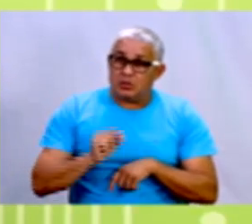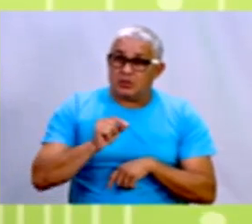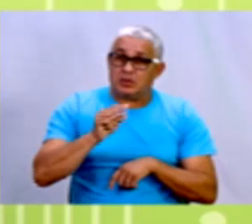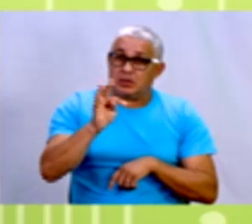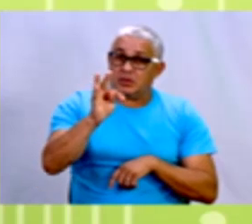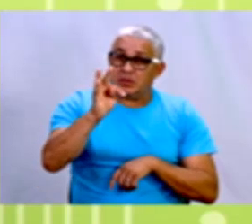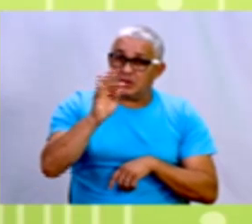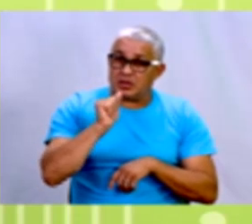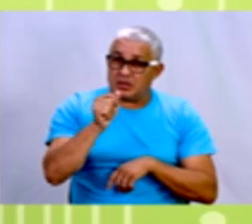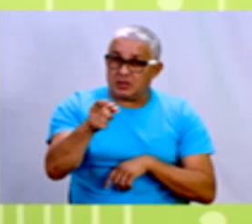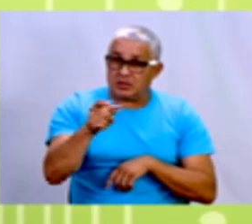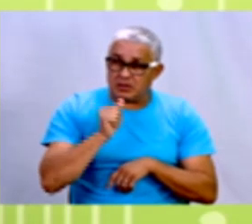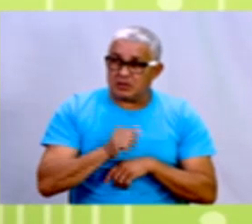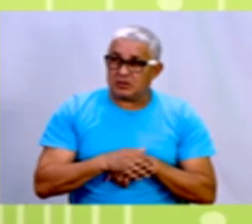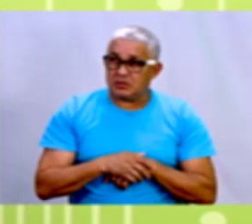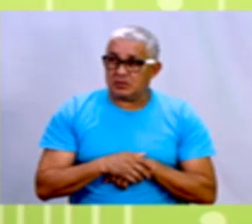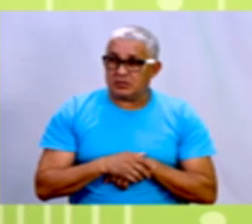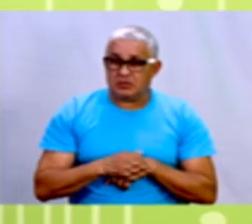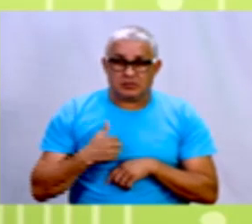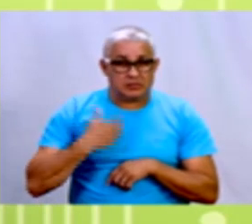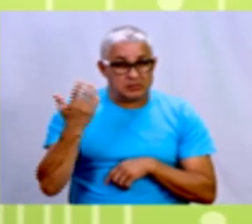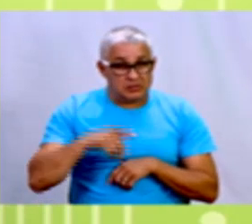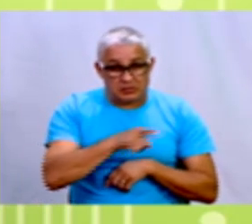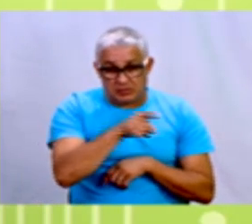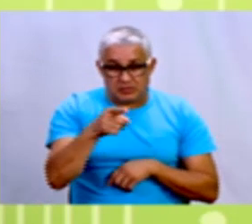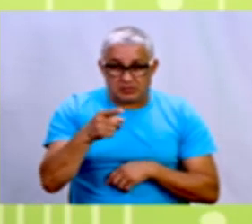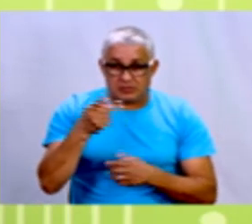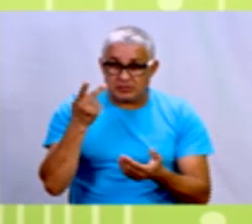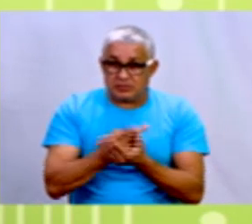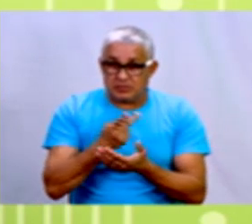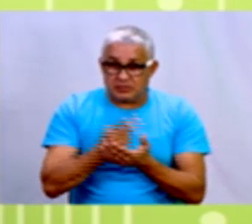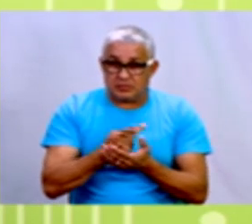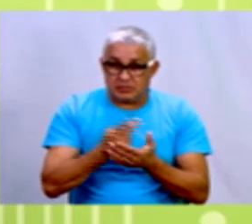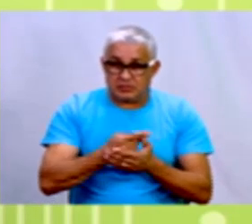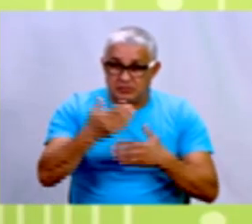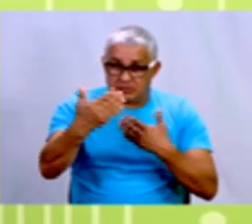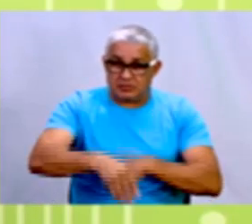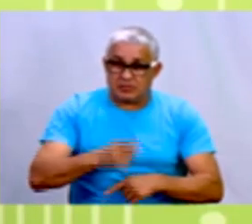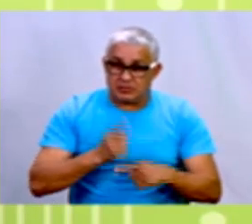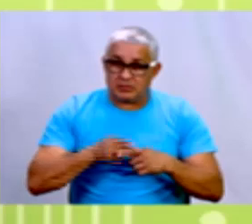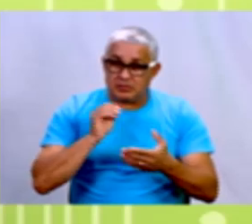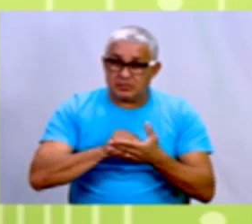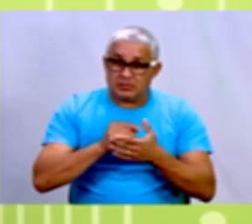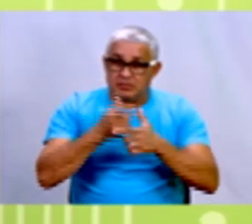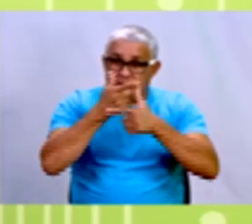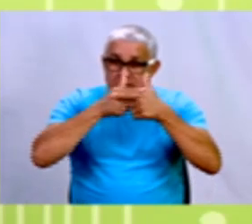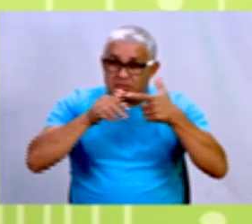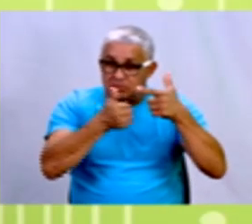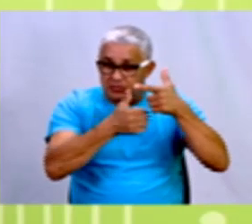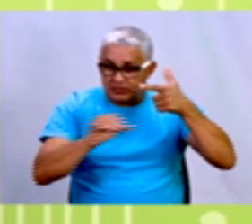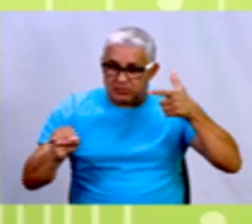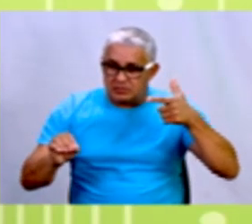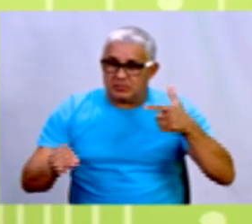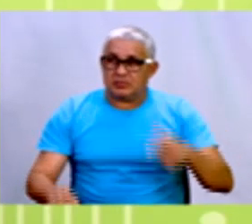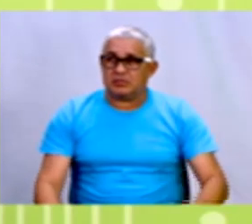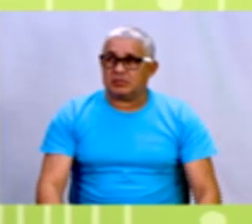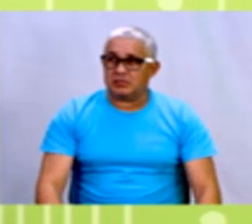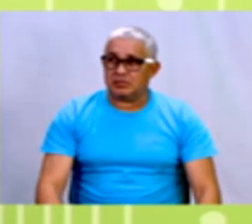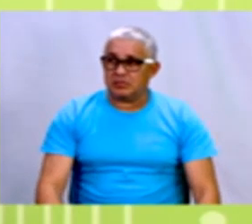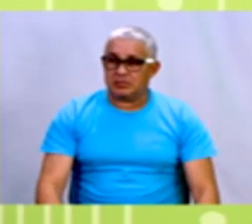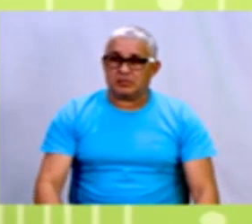taxa. Não quero que vocês errem conta por não ter dividido isso, feito essa divisão, tá? E